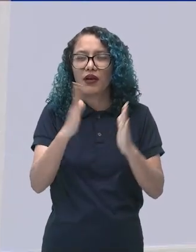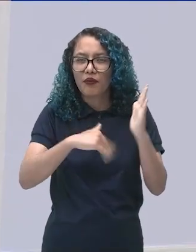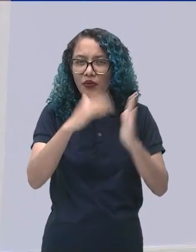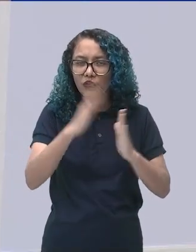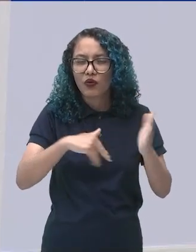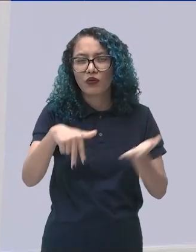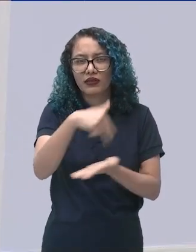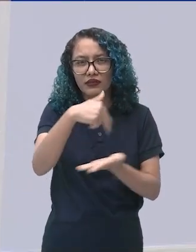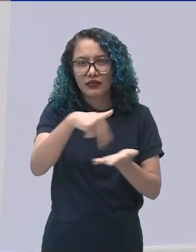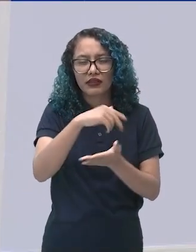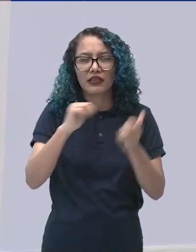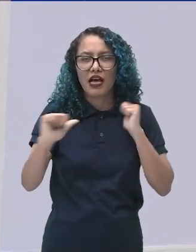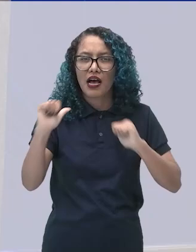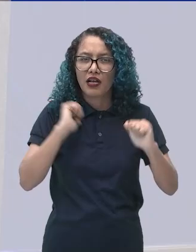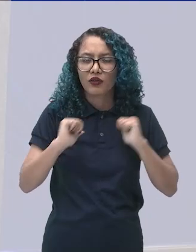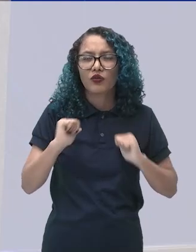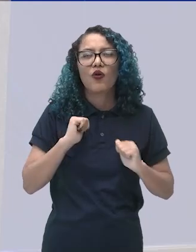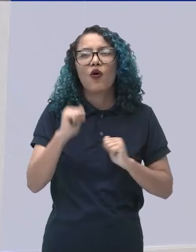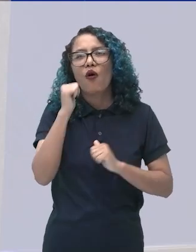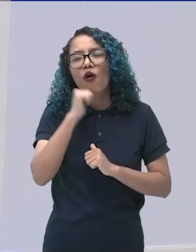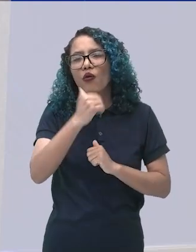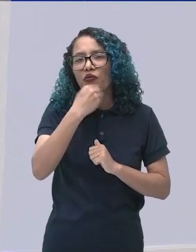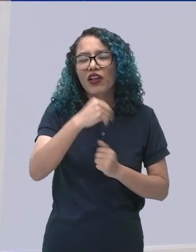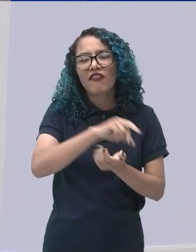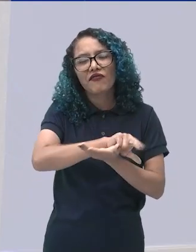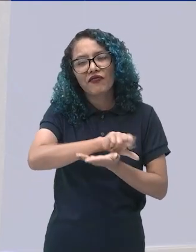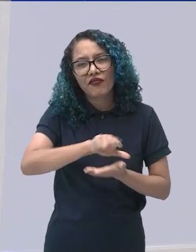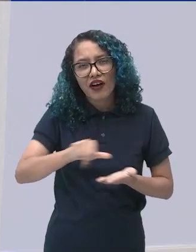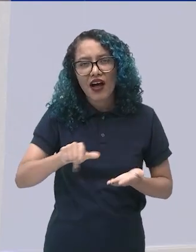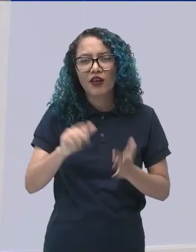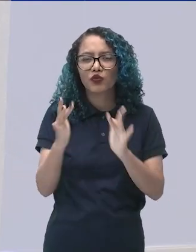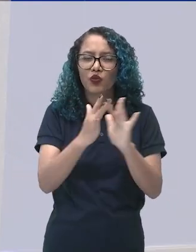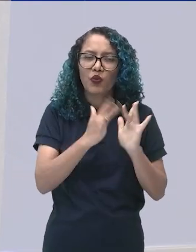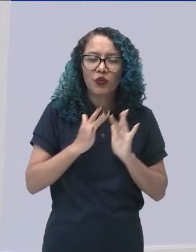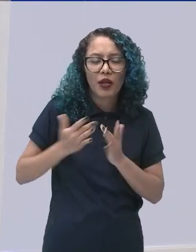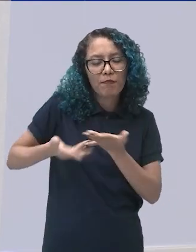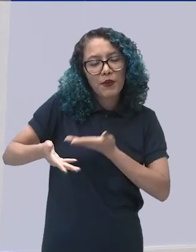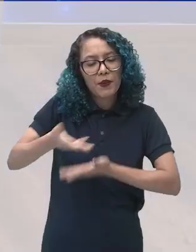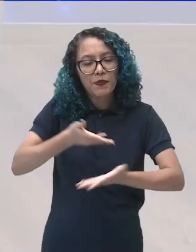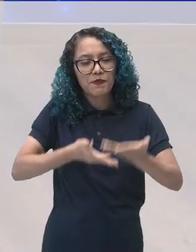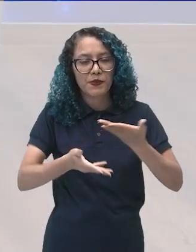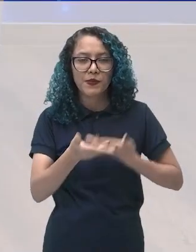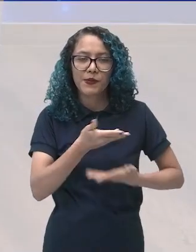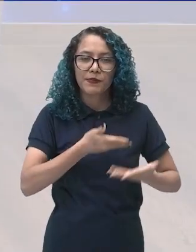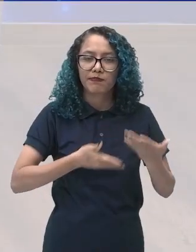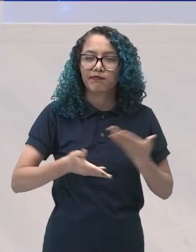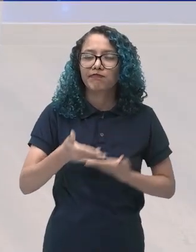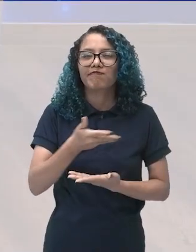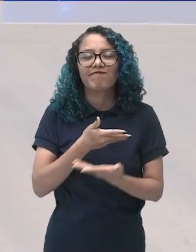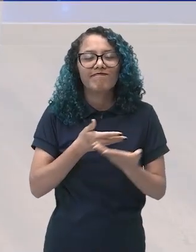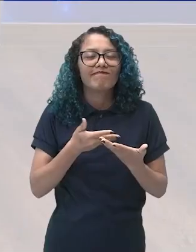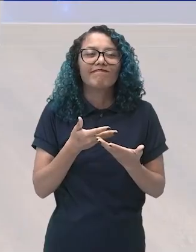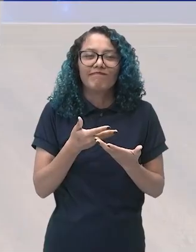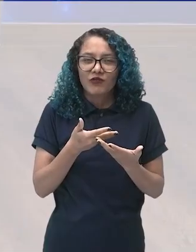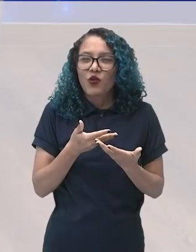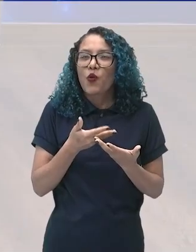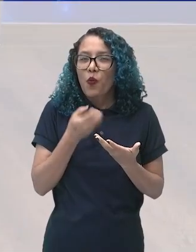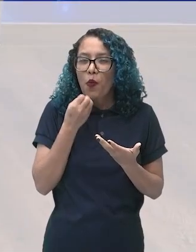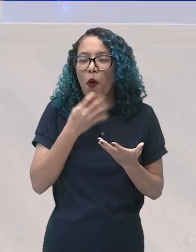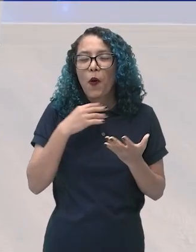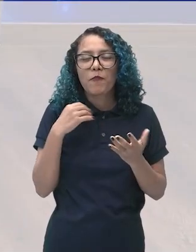dançarinos, atores e atrizes. Então, essas conexões que nós fizemos foi, assim, um